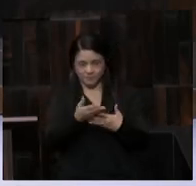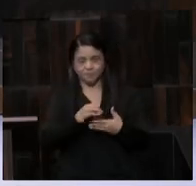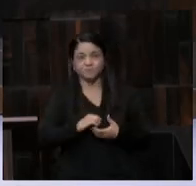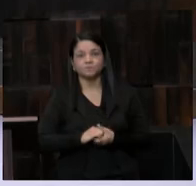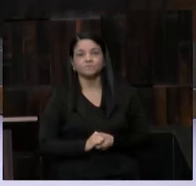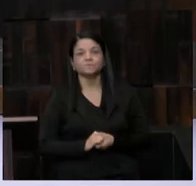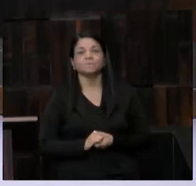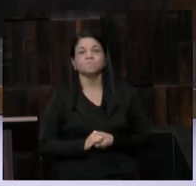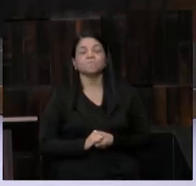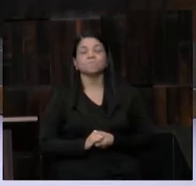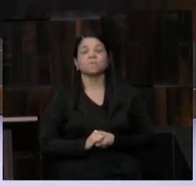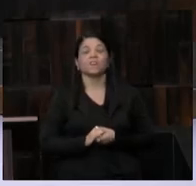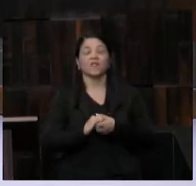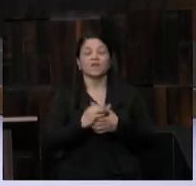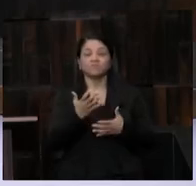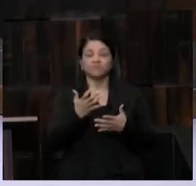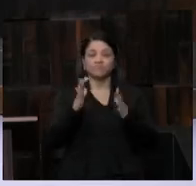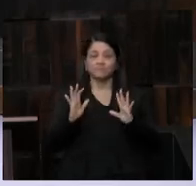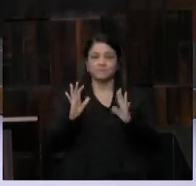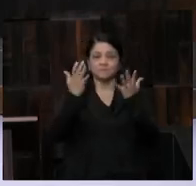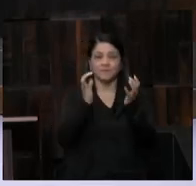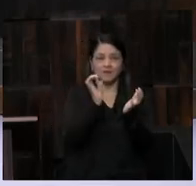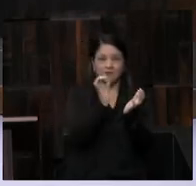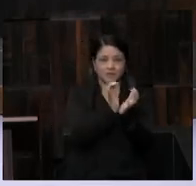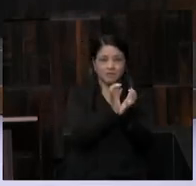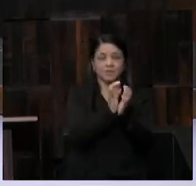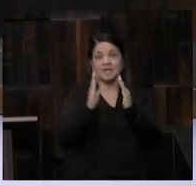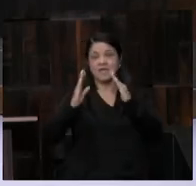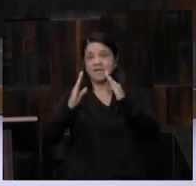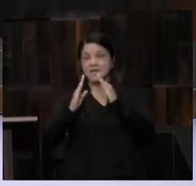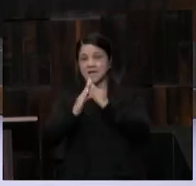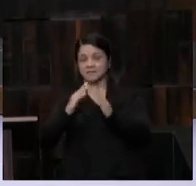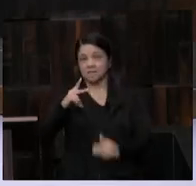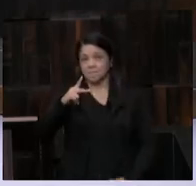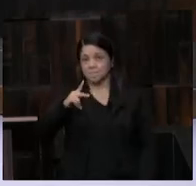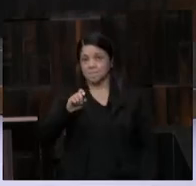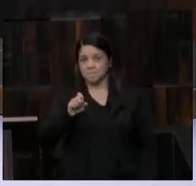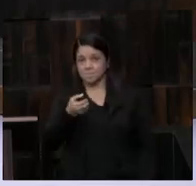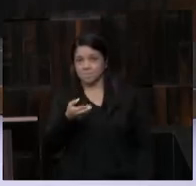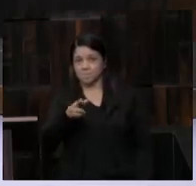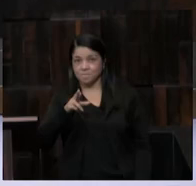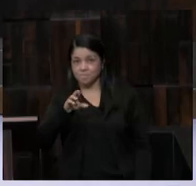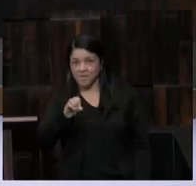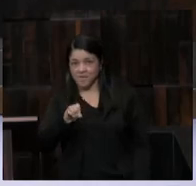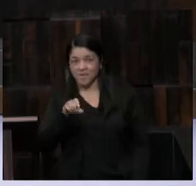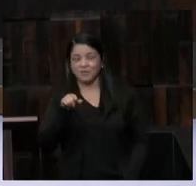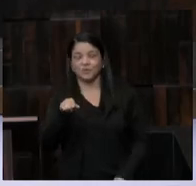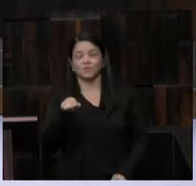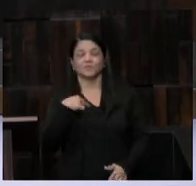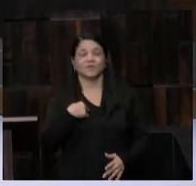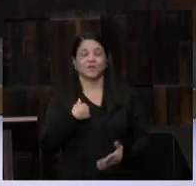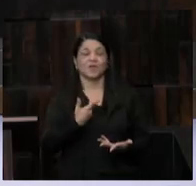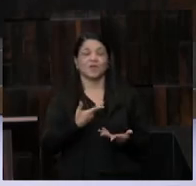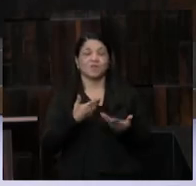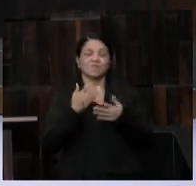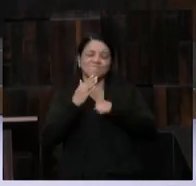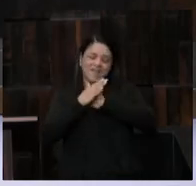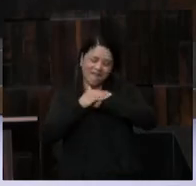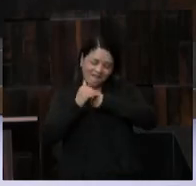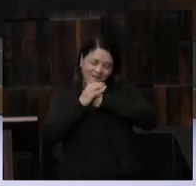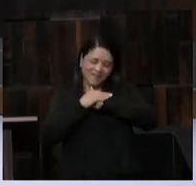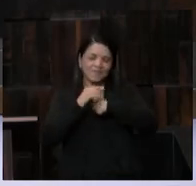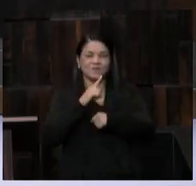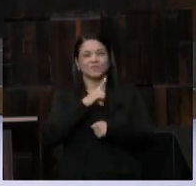Eu gostaria de também saudar a equipe lá da Casa de Pedro, que está aqui, que eu não falei, mas é uma casa que eu tenho muito carinho, né,